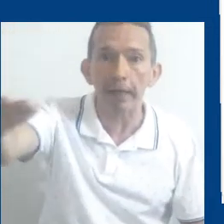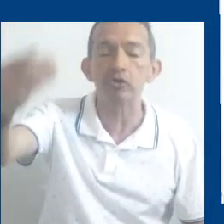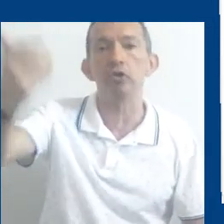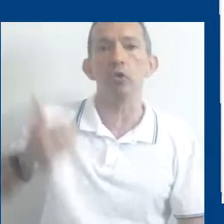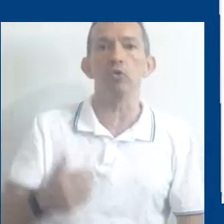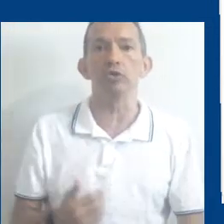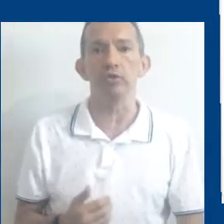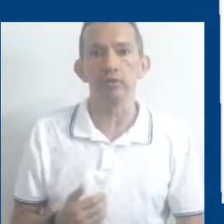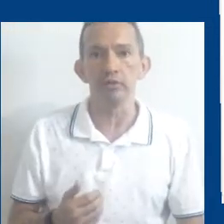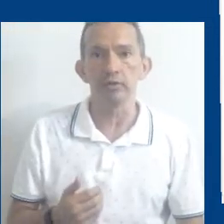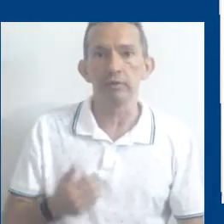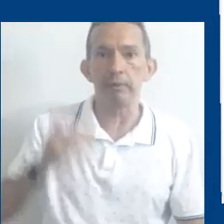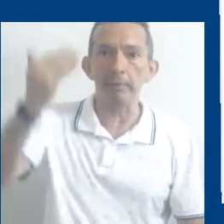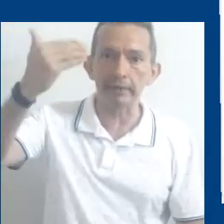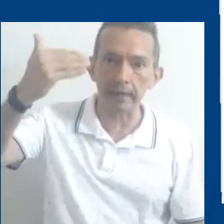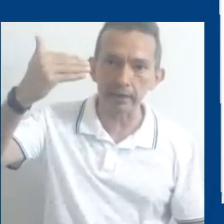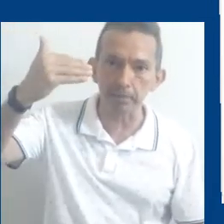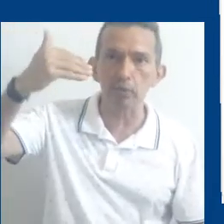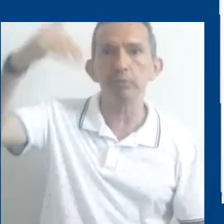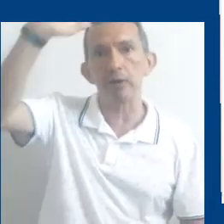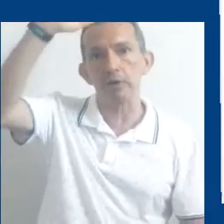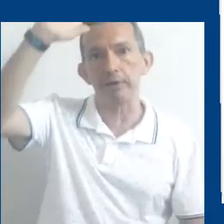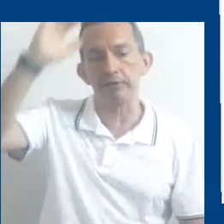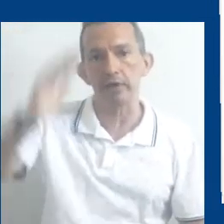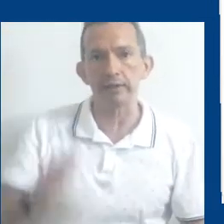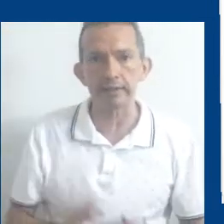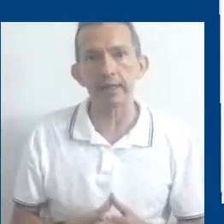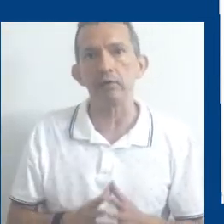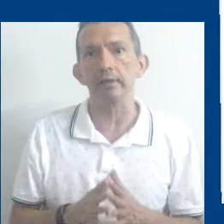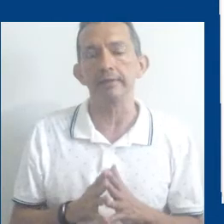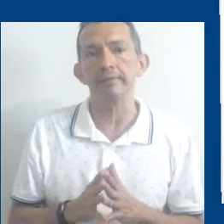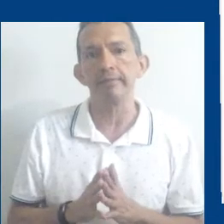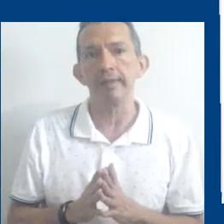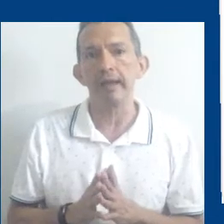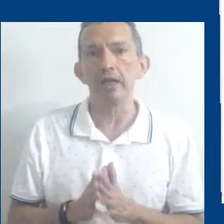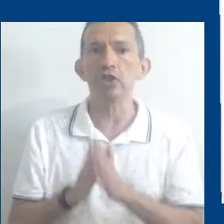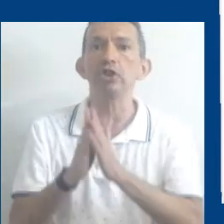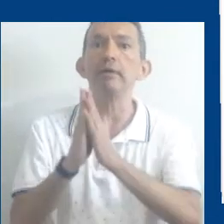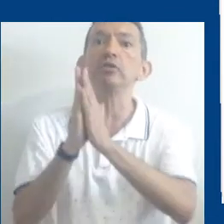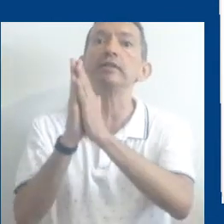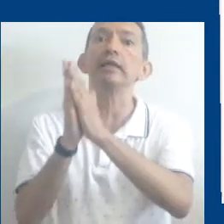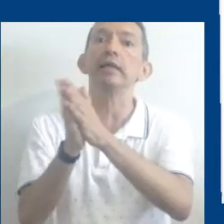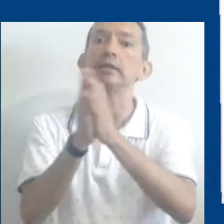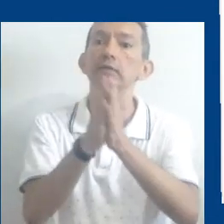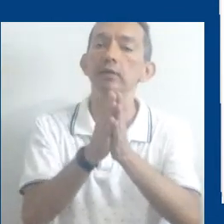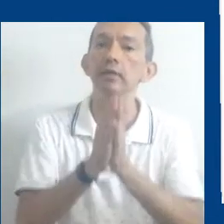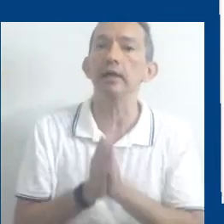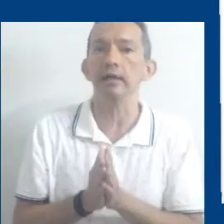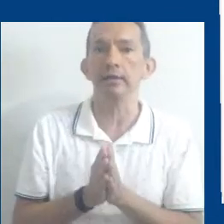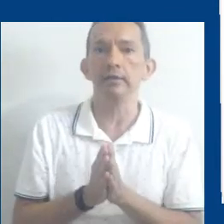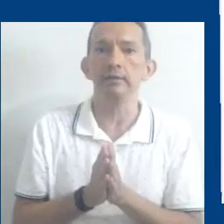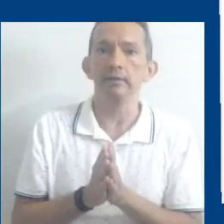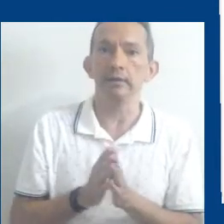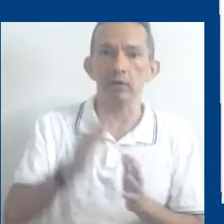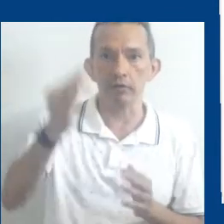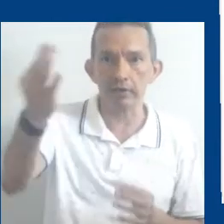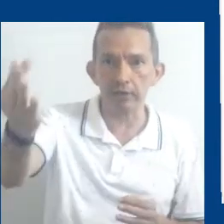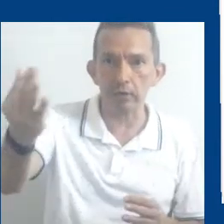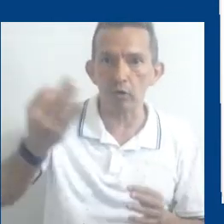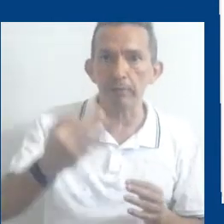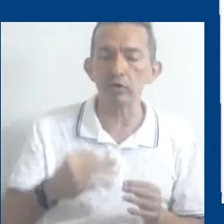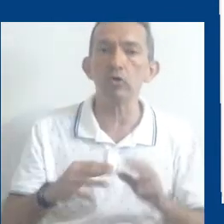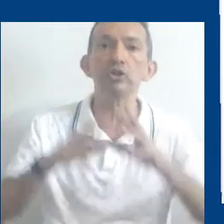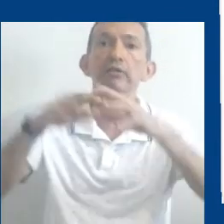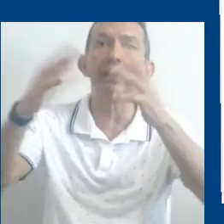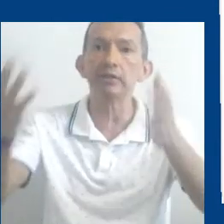e complexo de Golgi. Para mandar esse produto para onde? Para fora da célula. A gente chama isso de secreção celular. Então você